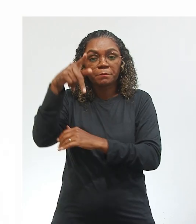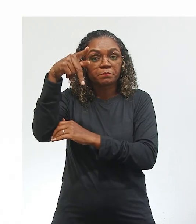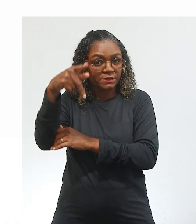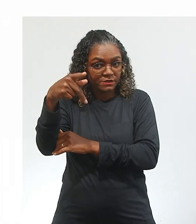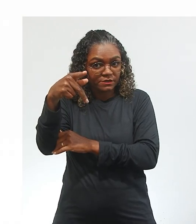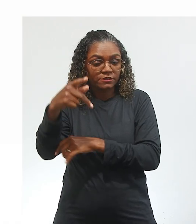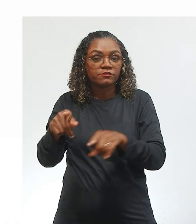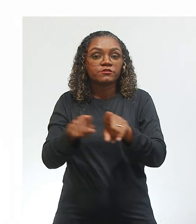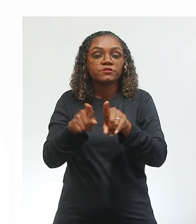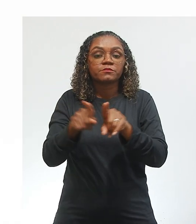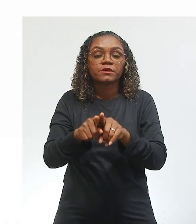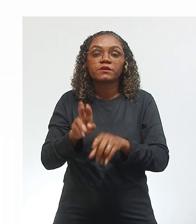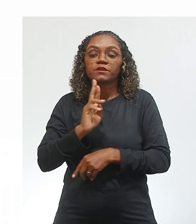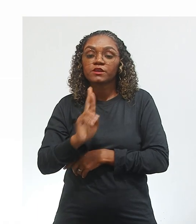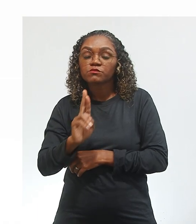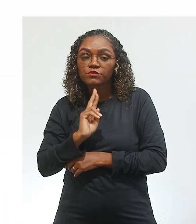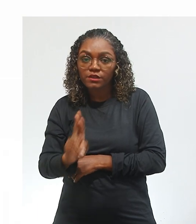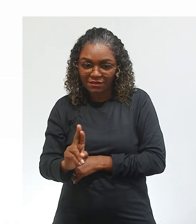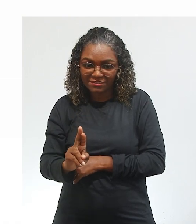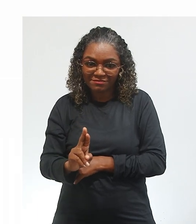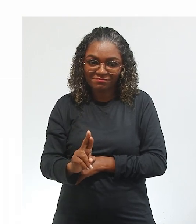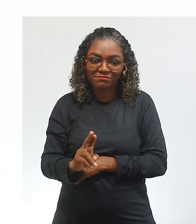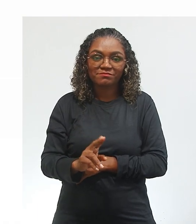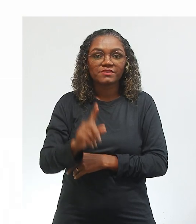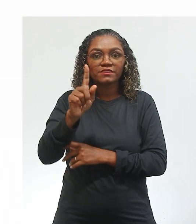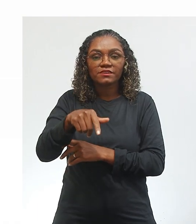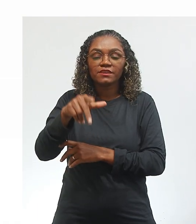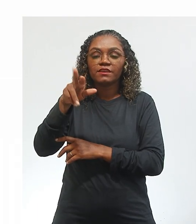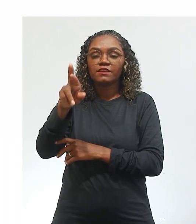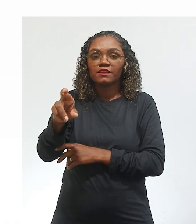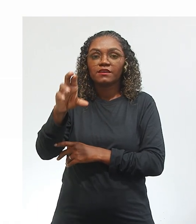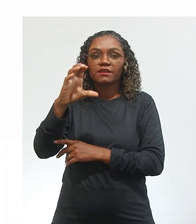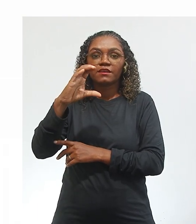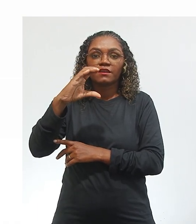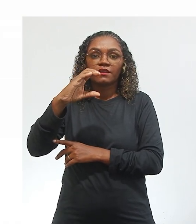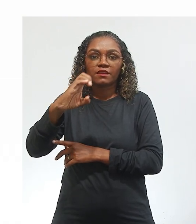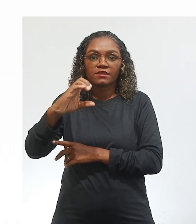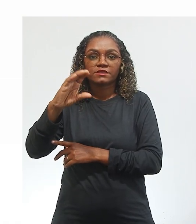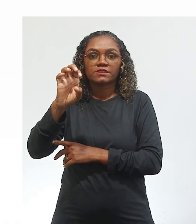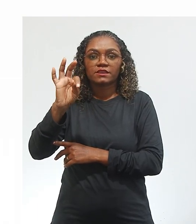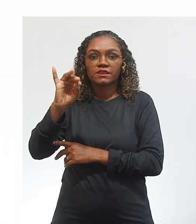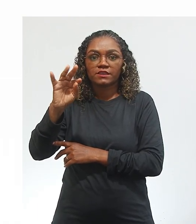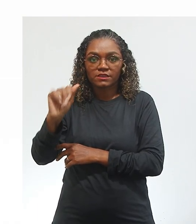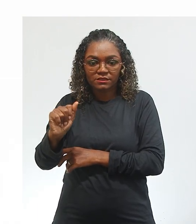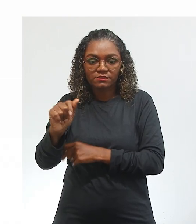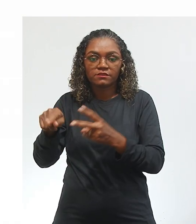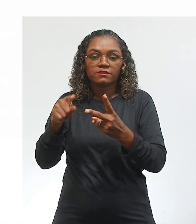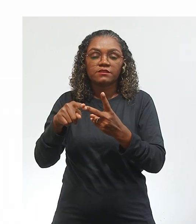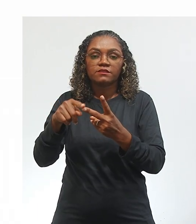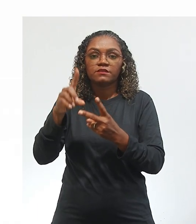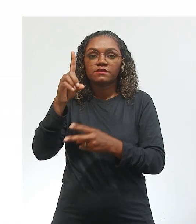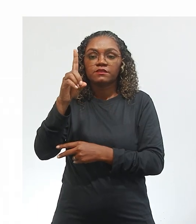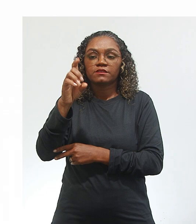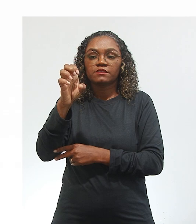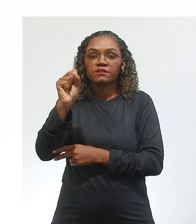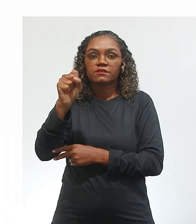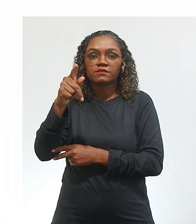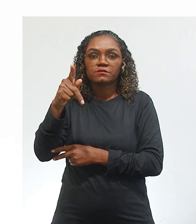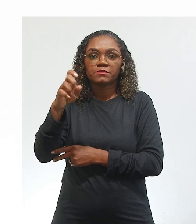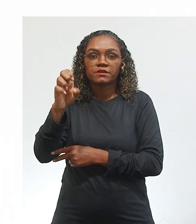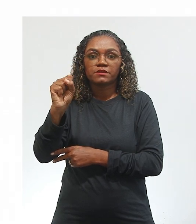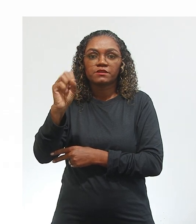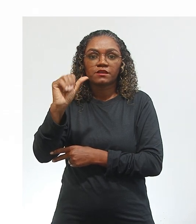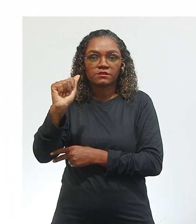que são as contas de resultado, que há as contas receitas e despesa. Então, não esqueçam, lembra lá que a gente falou também,